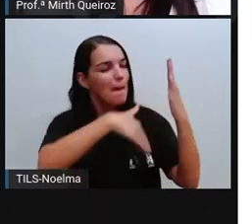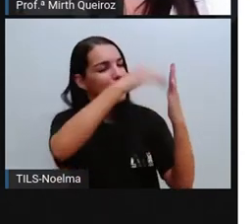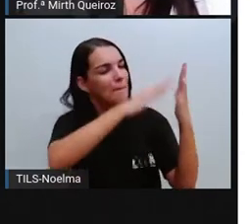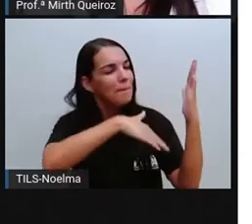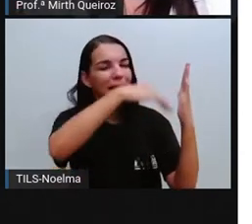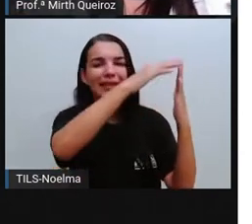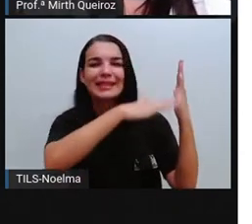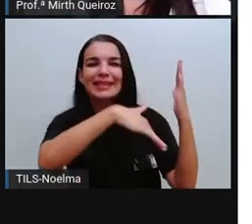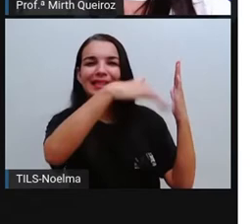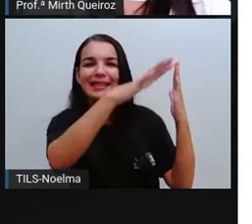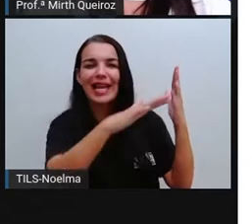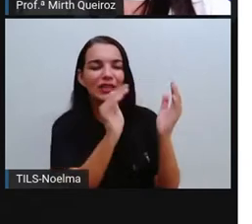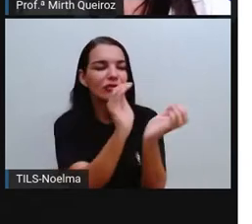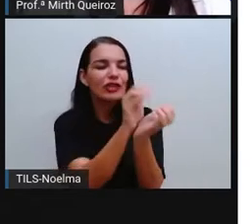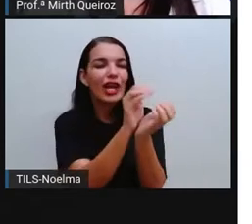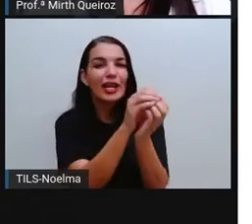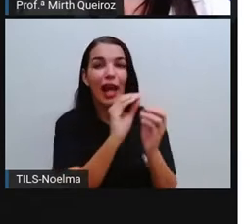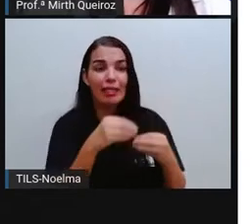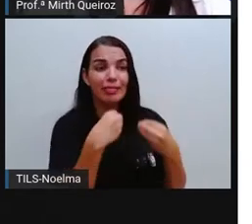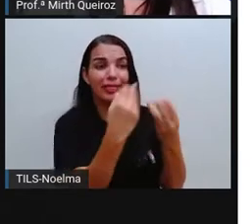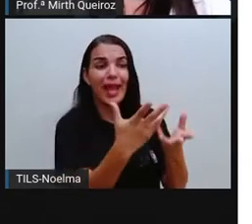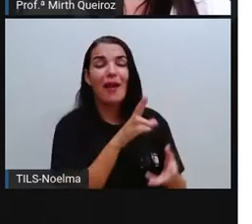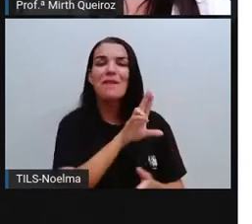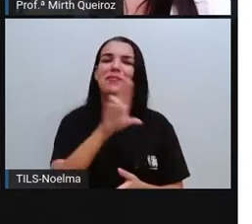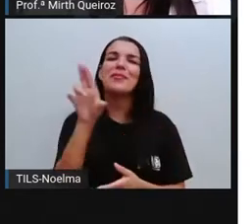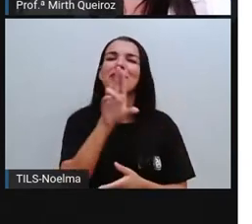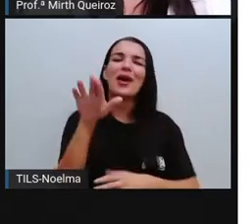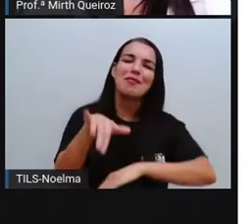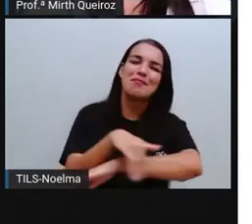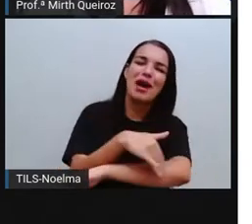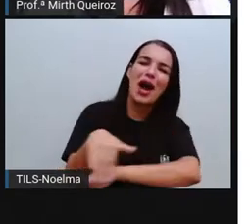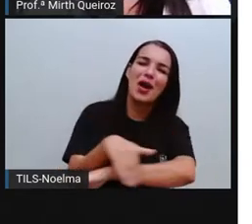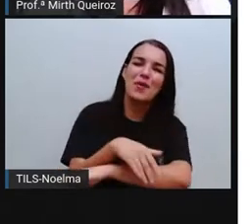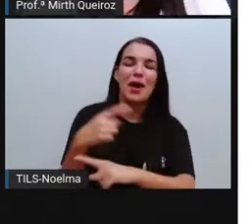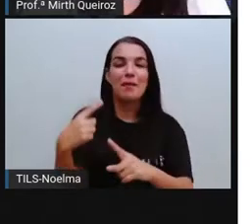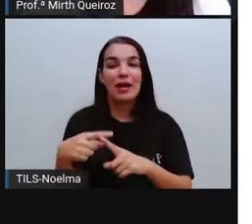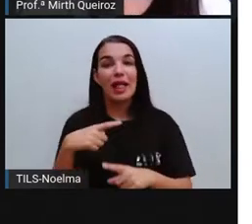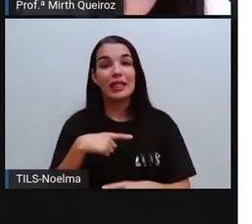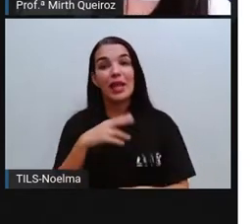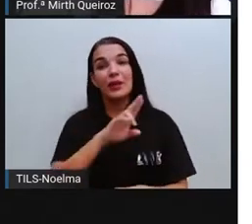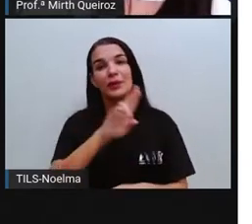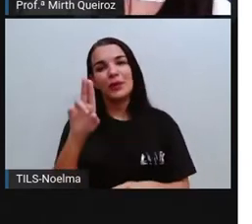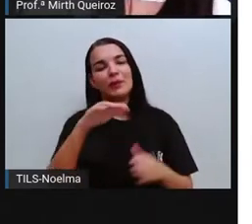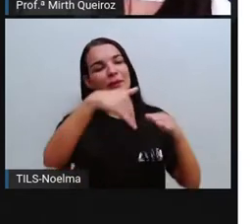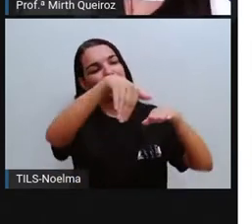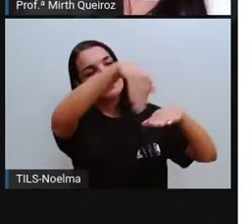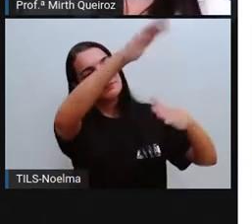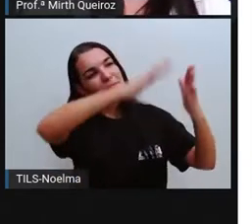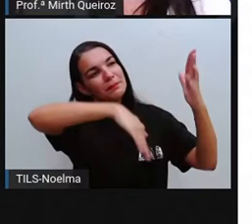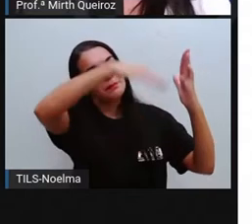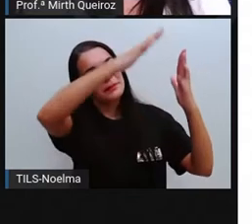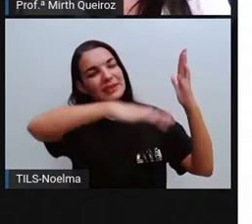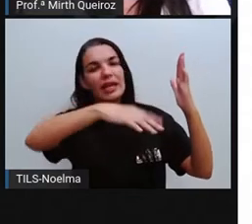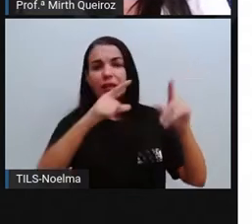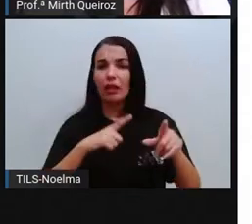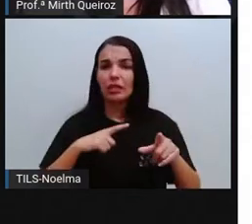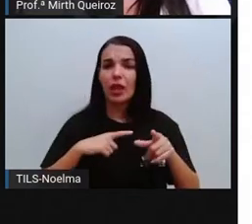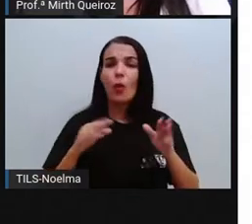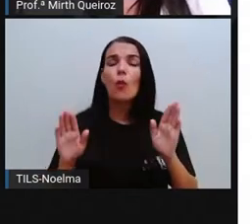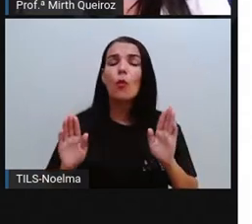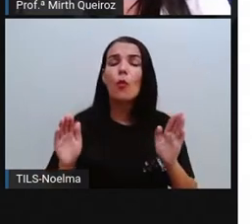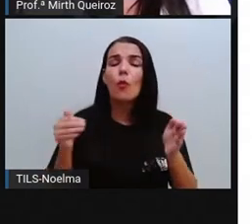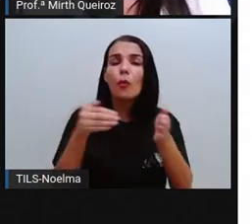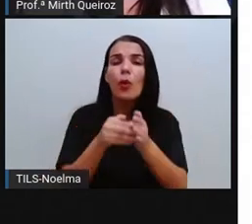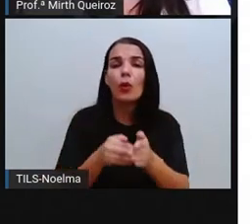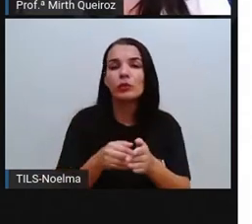de certa forma, essas pinturas, elas também vão servir como um ponto de referência na própria comunidade. As ruas,